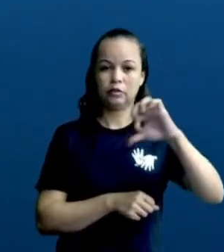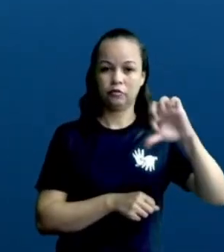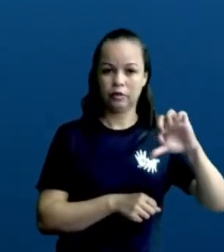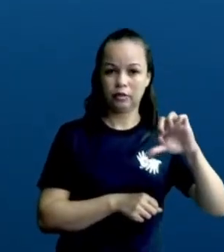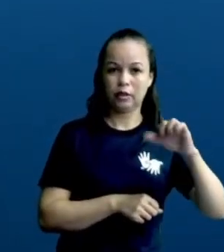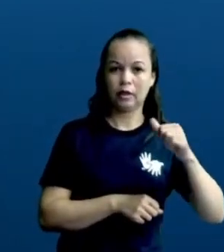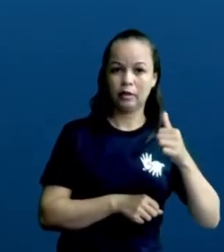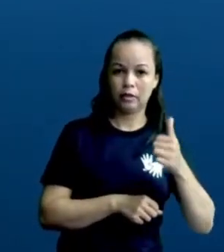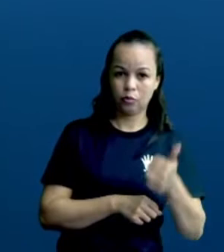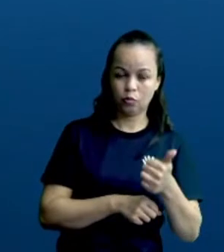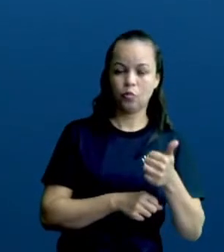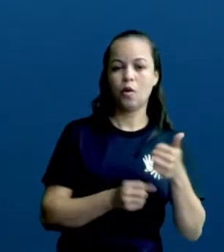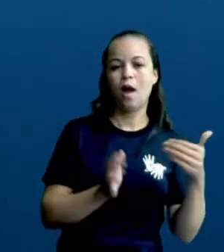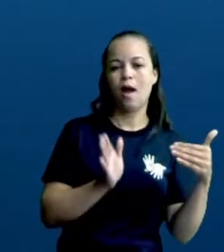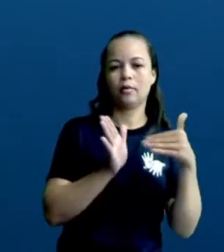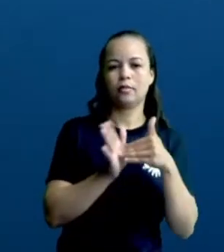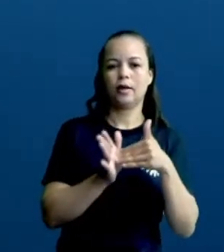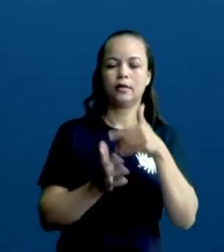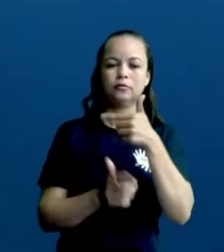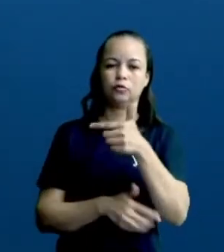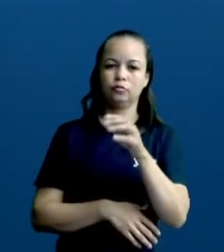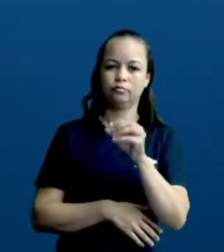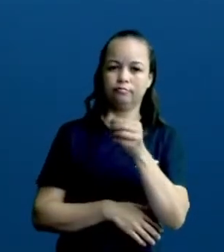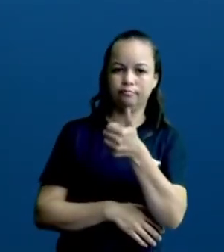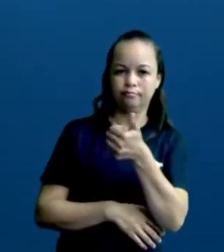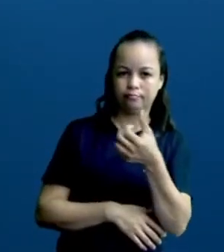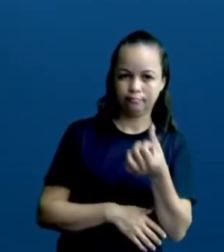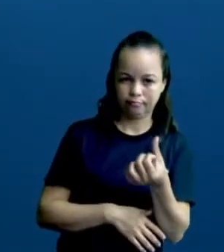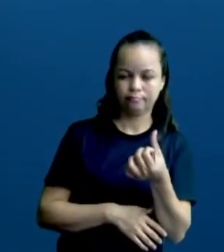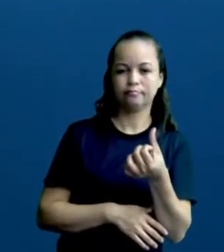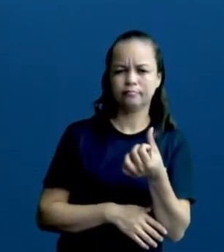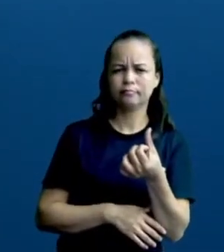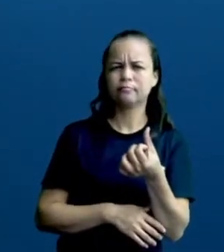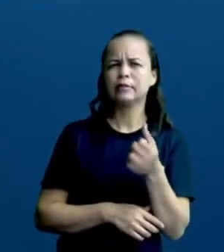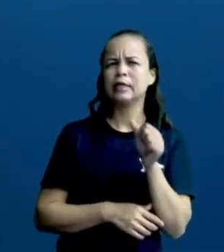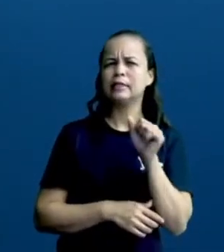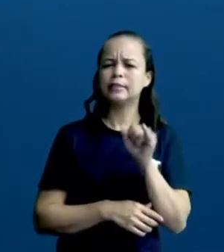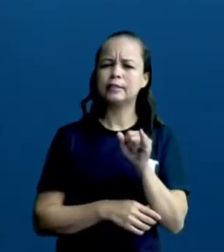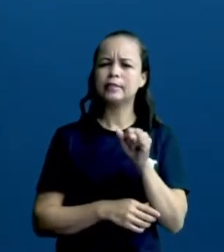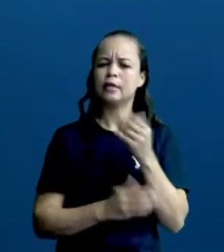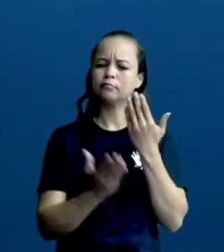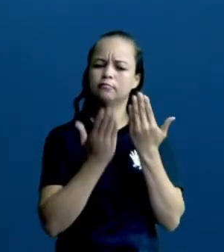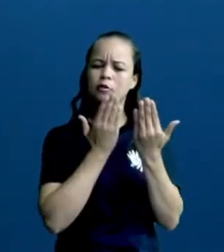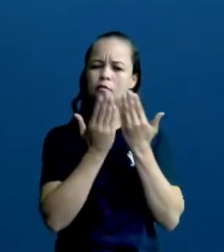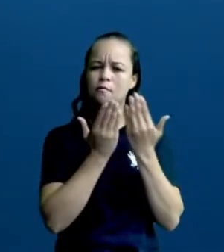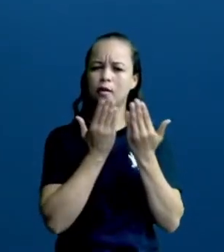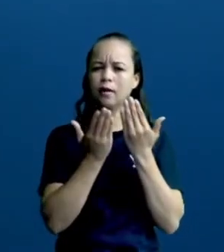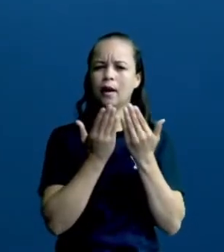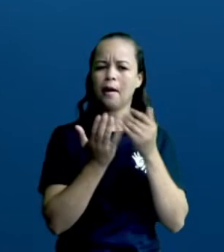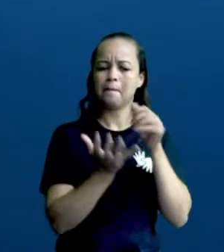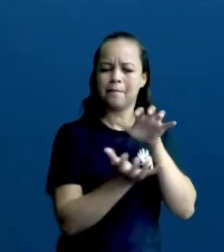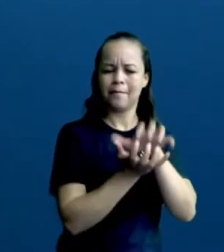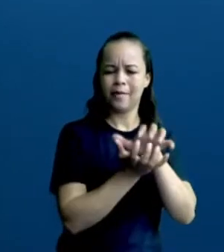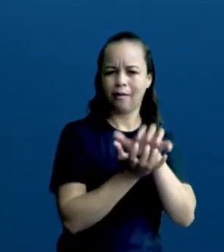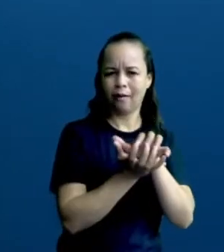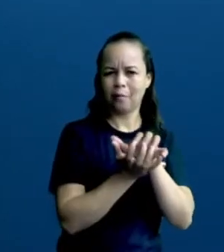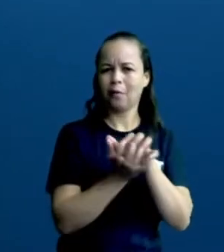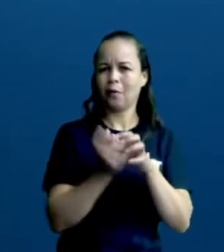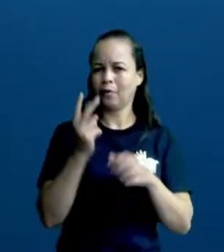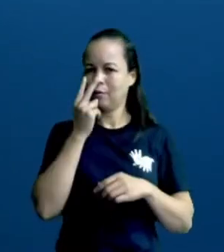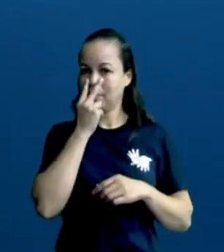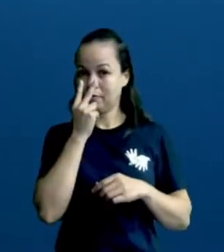1991 até 2016. Se a gente comparar Pernambuco e a Vitória de